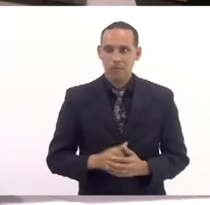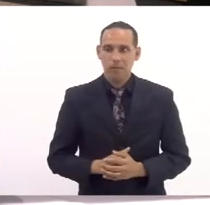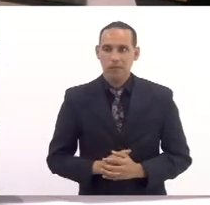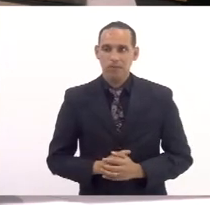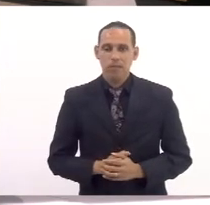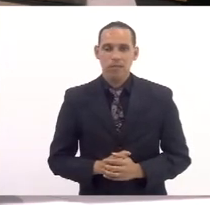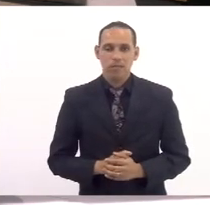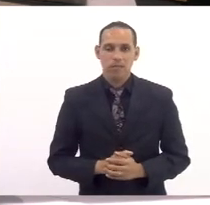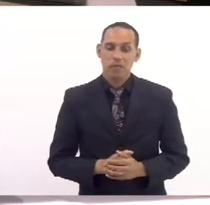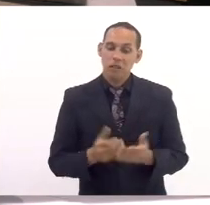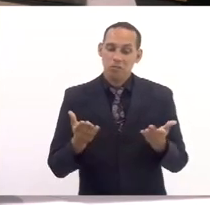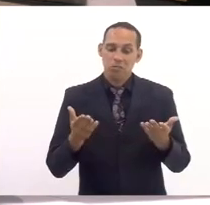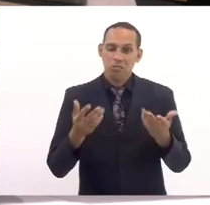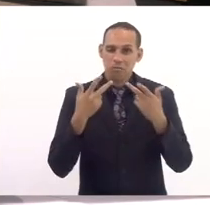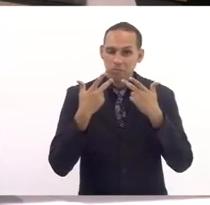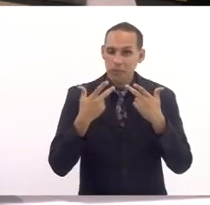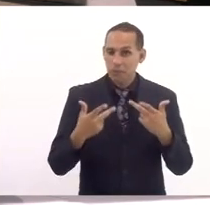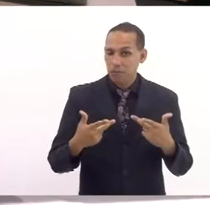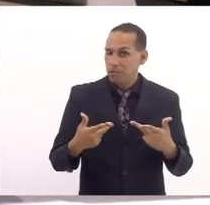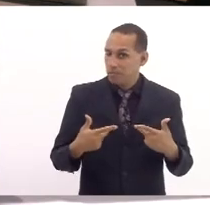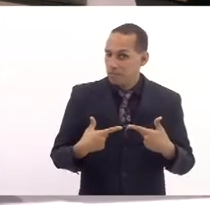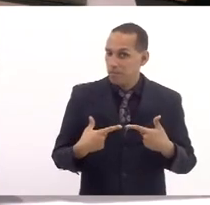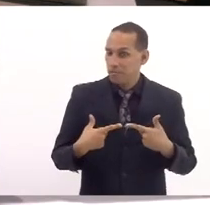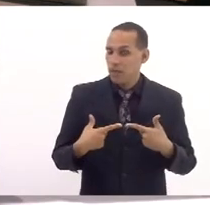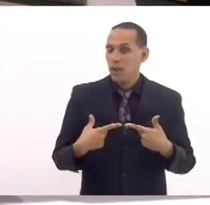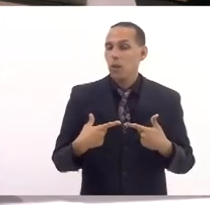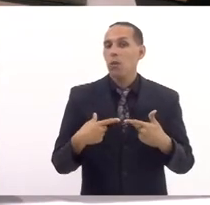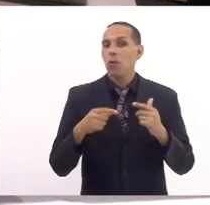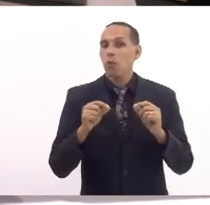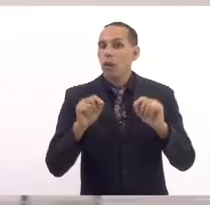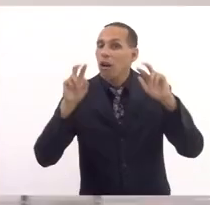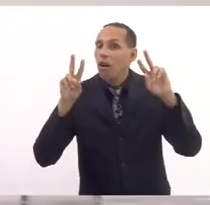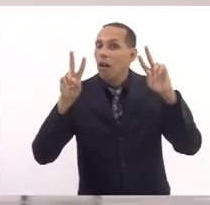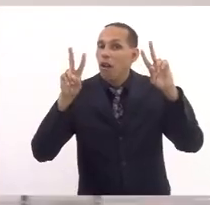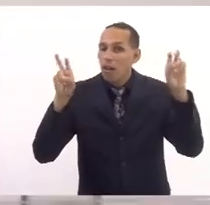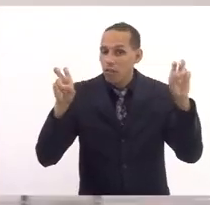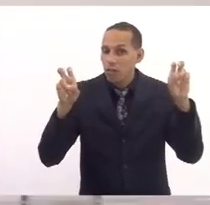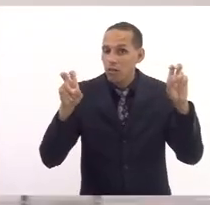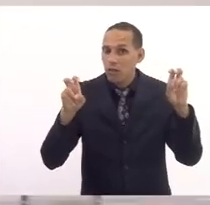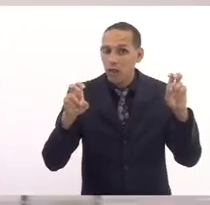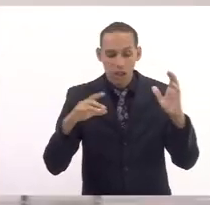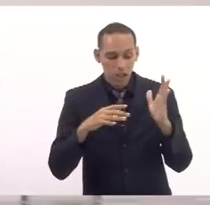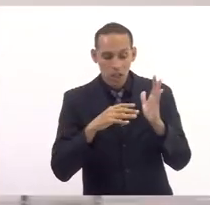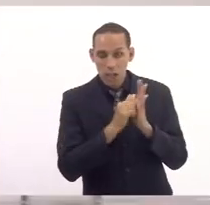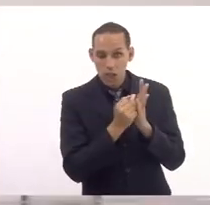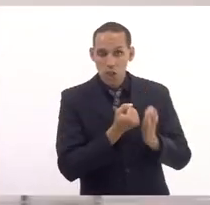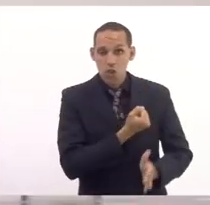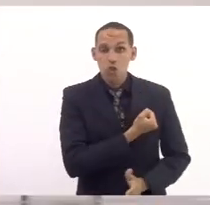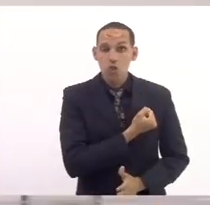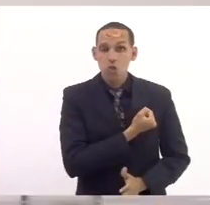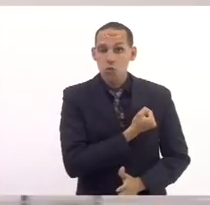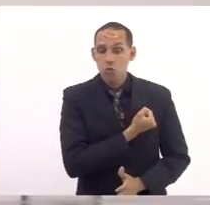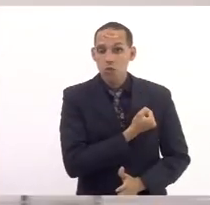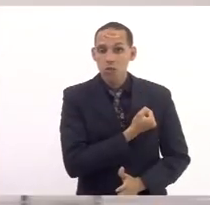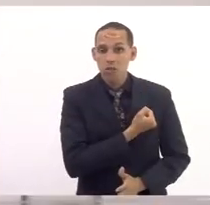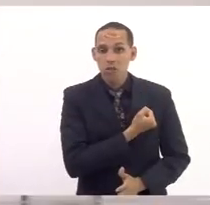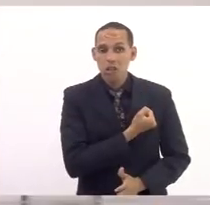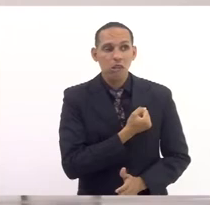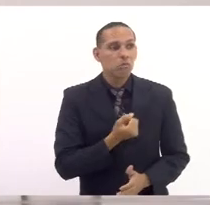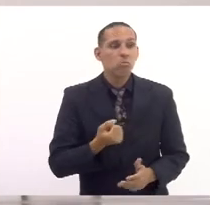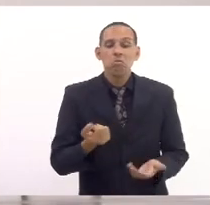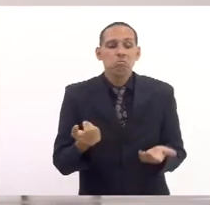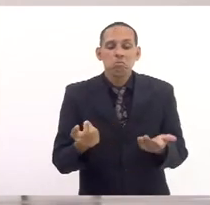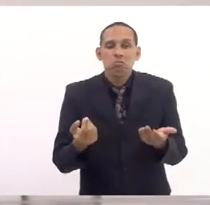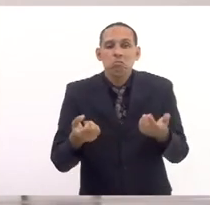Sim, mas ele está dizendo que a questão é que o número de registros não